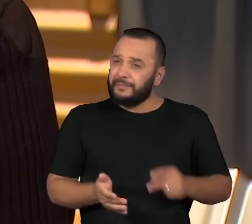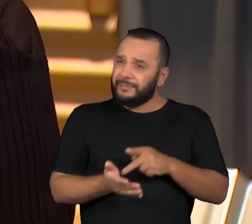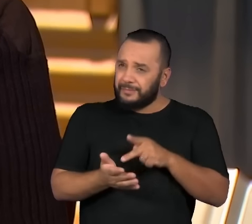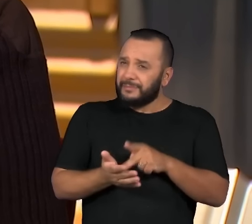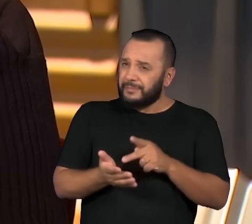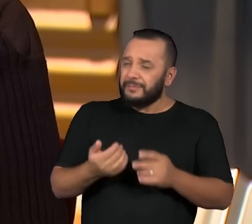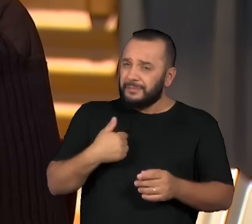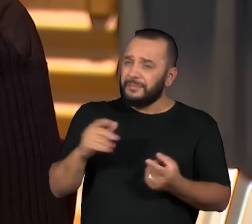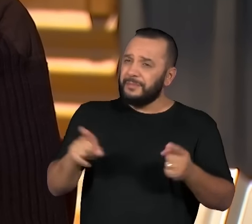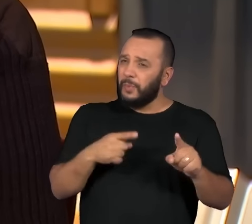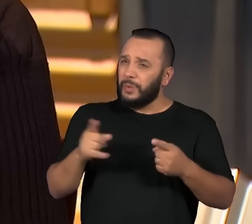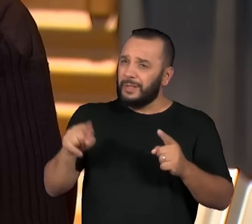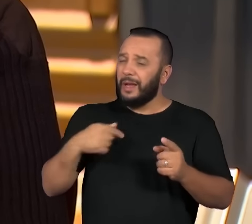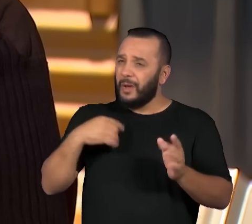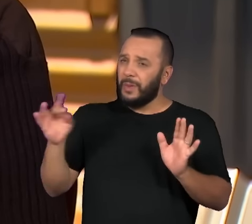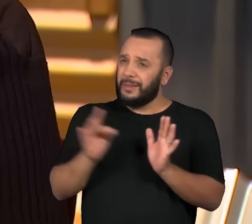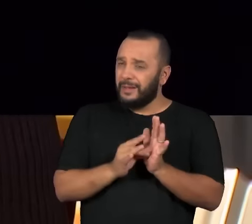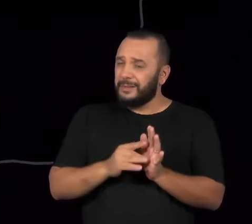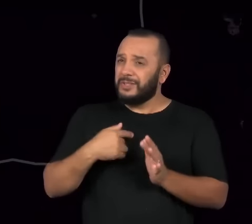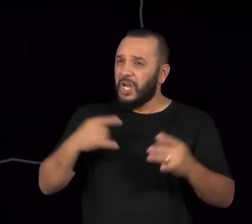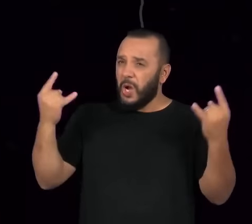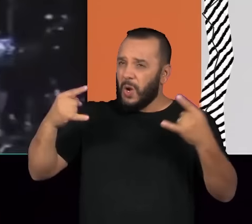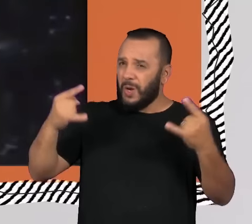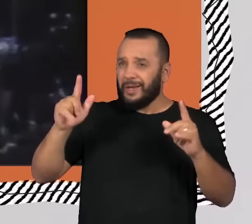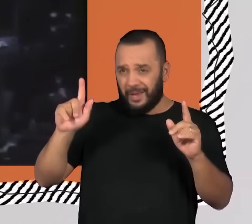muito honesta. O rock and roll é honesto.